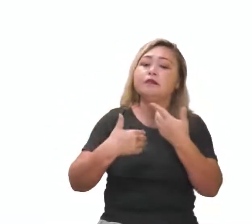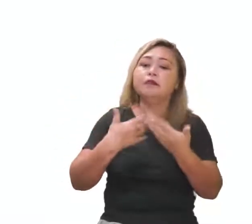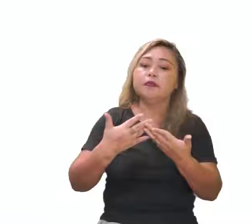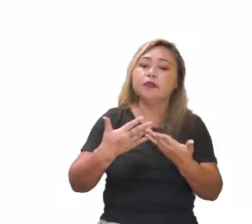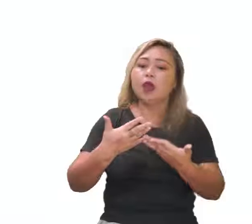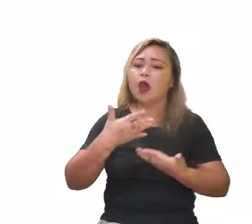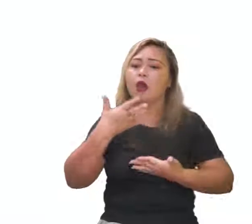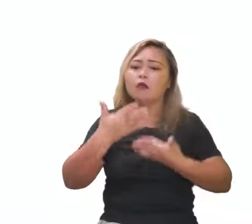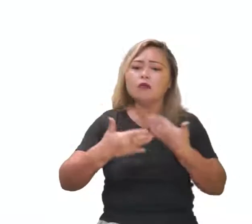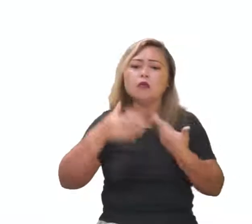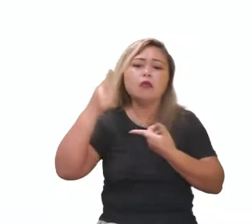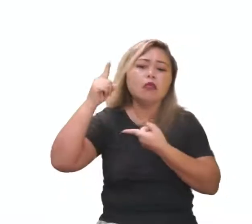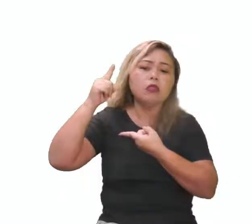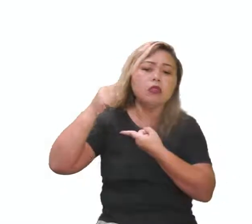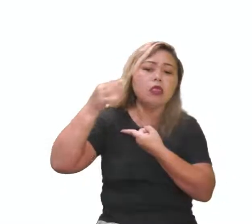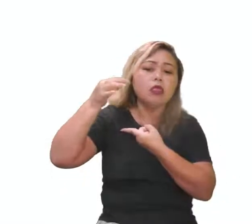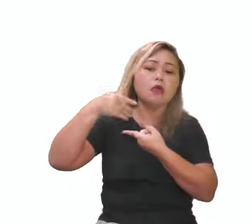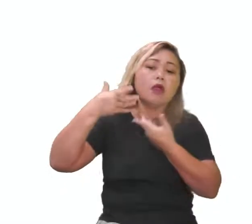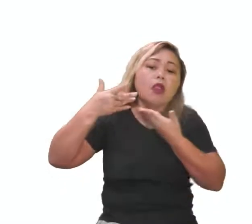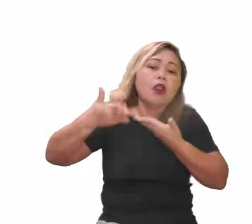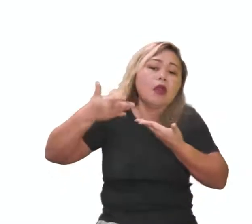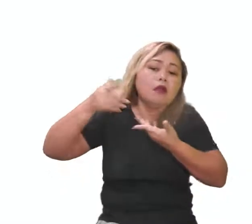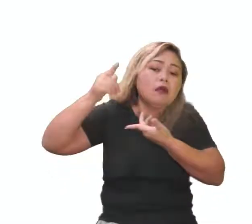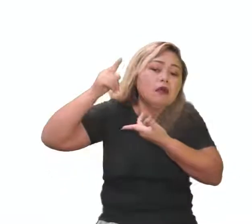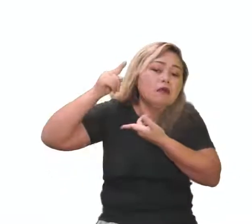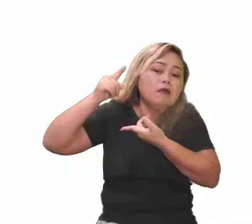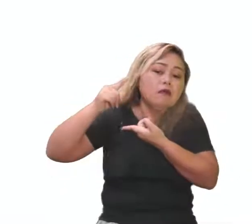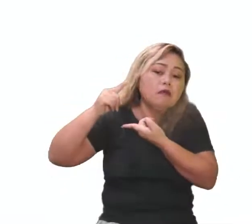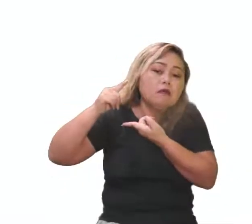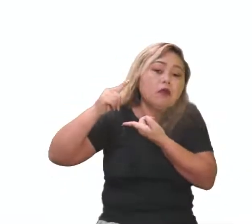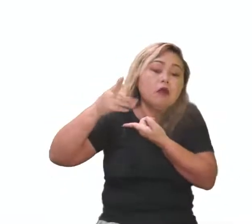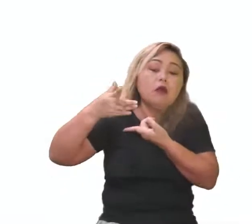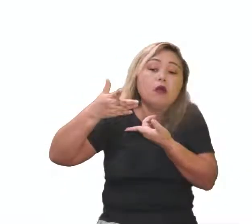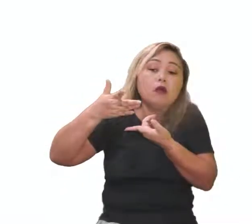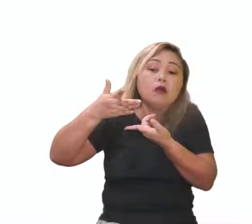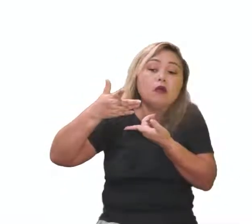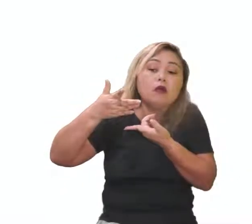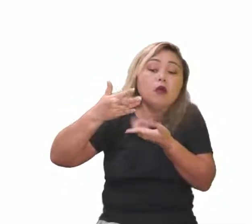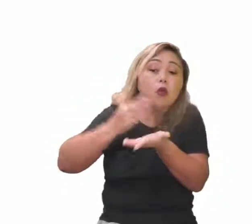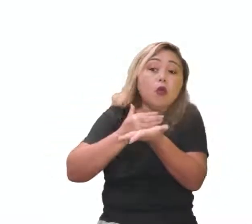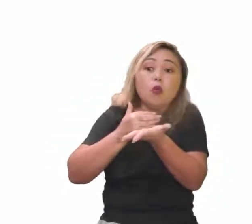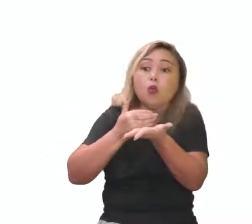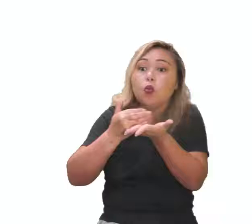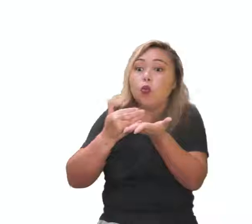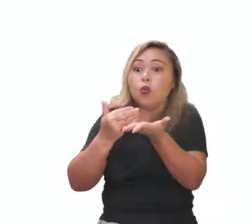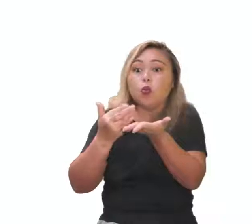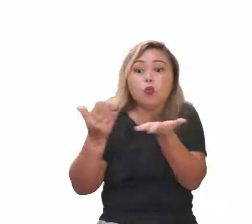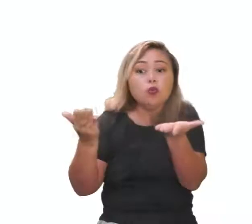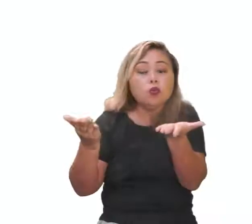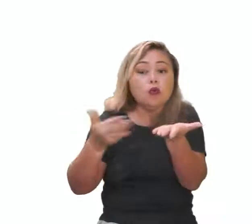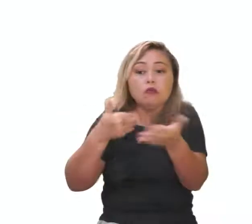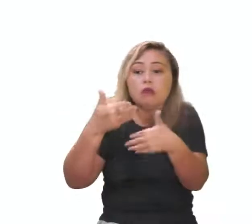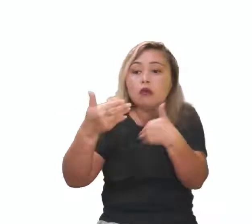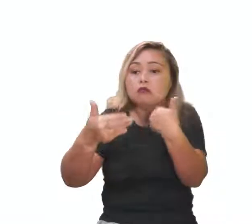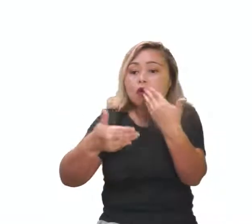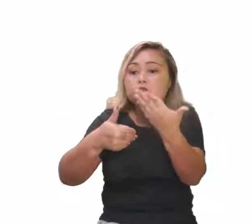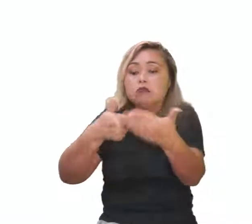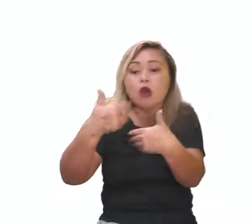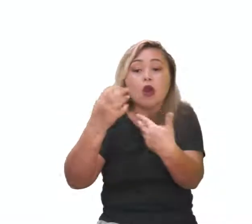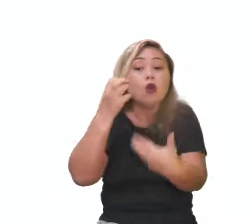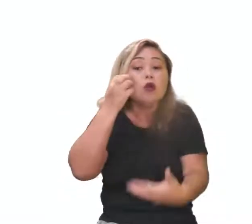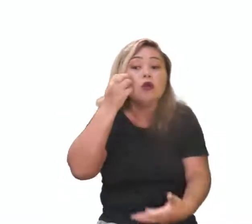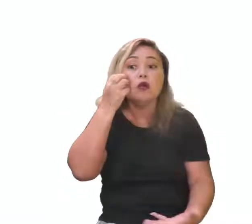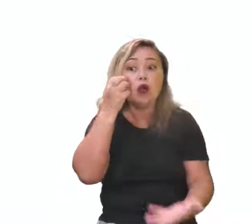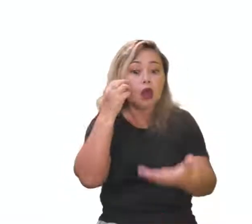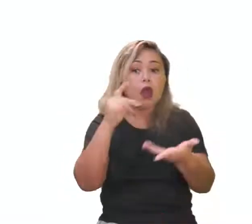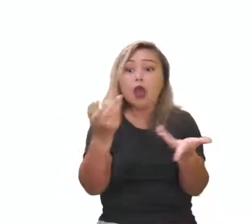começou a ficar mais fininho, mais leve, né? E começou a fazer... hoje em dia a gente tem essa tecnologia onde um celular